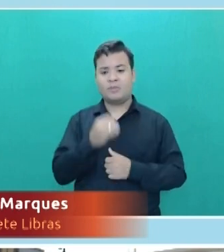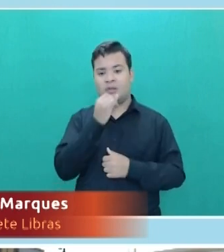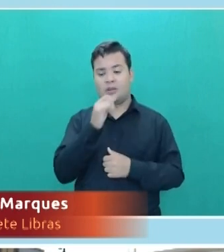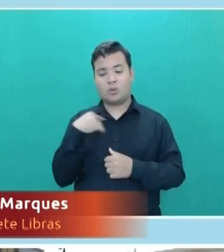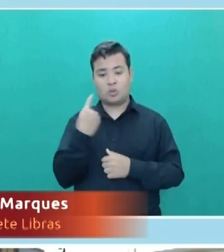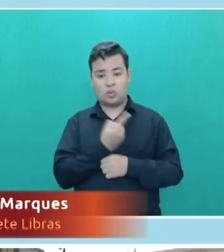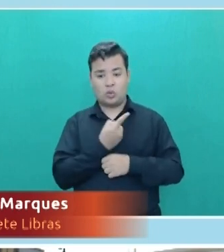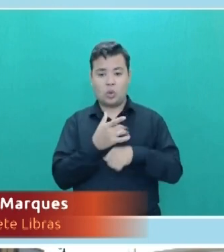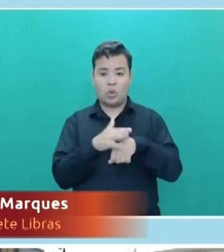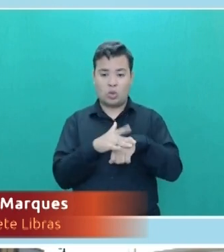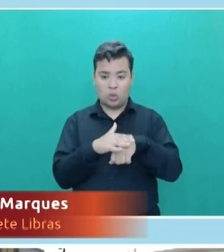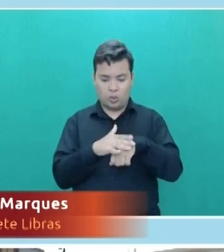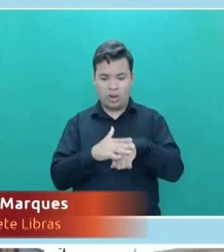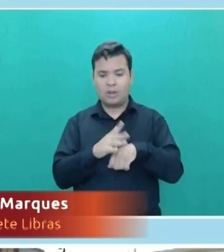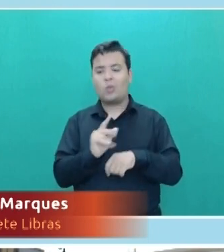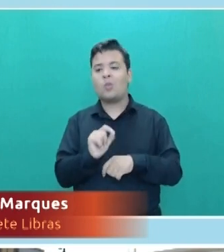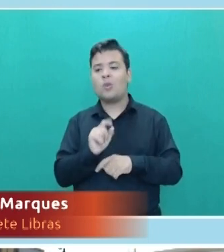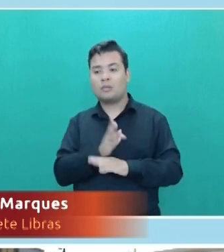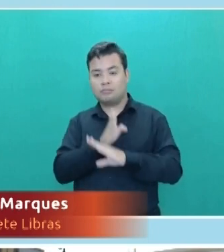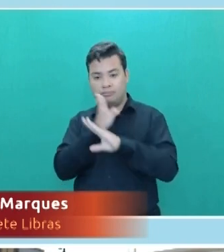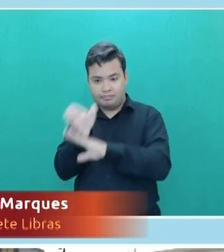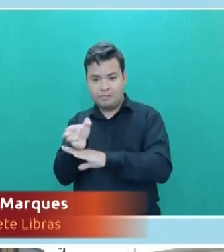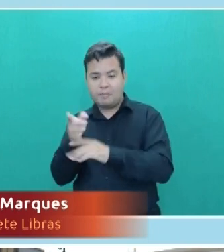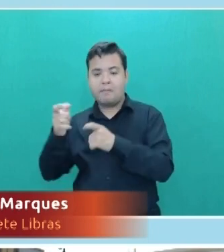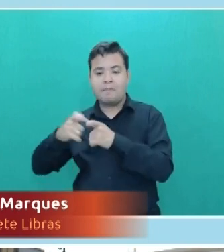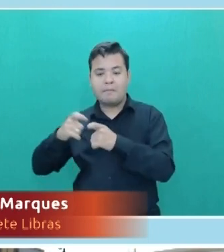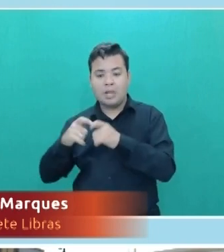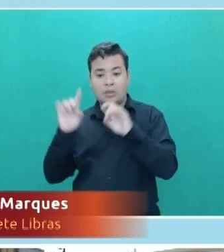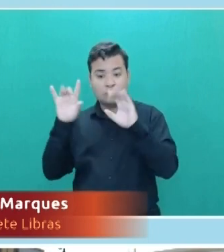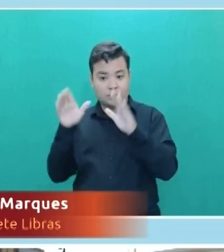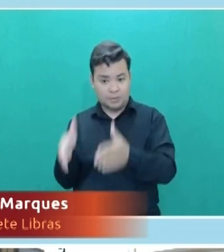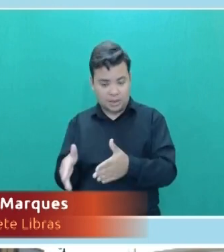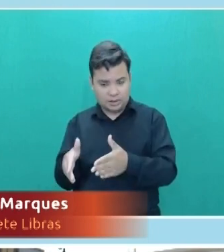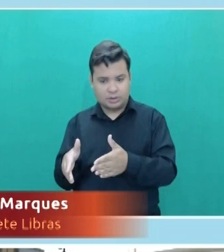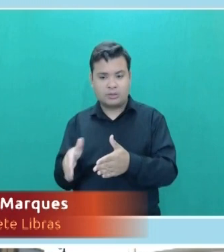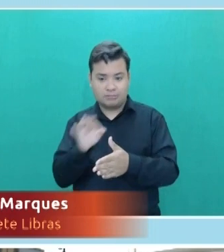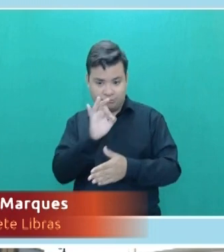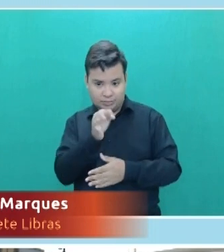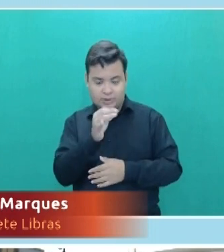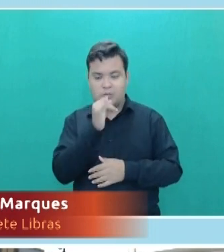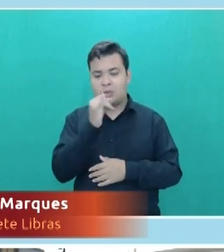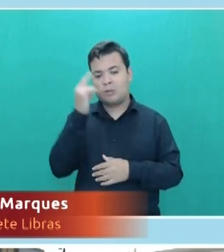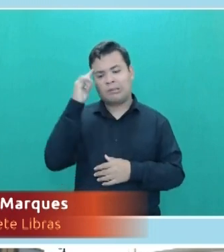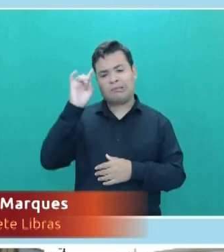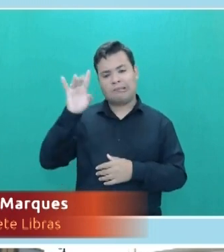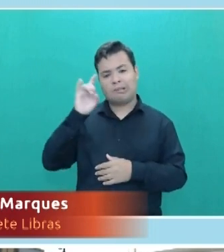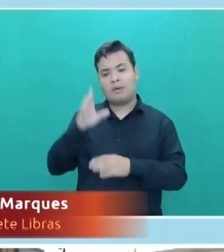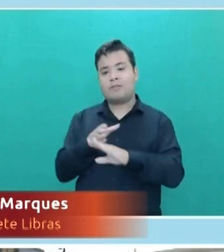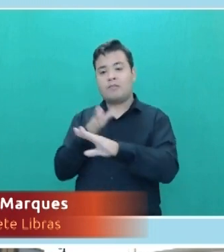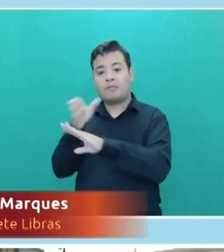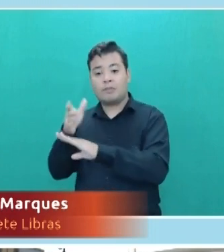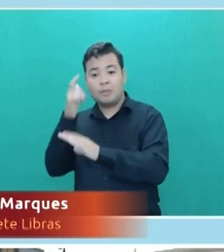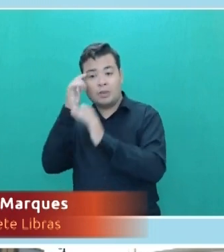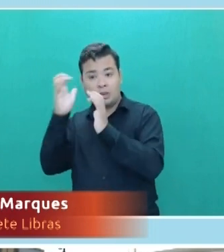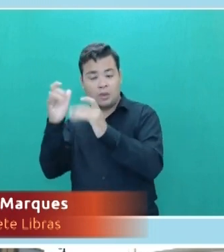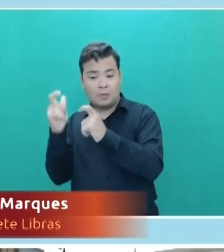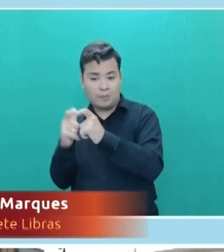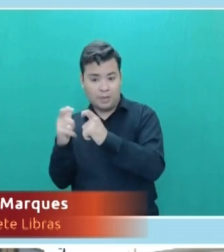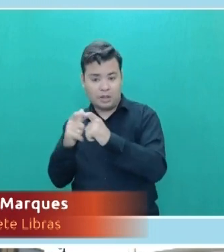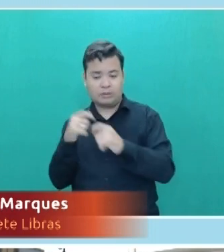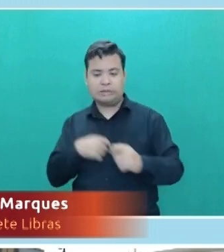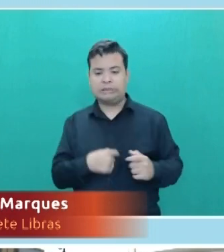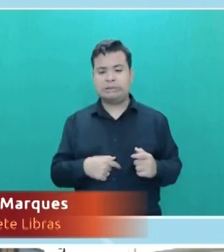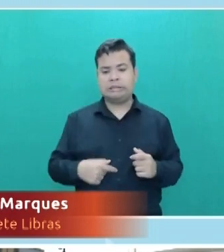médico especialista, não é isso? Então, se eu estou com dor de cabeça, eu vou no médico, eu vou procurar um neuro. Estou com problema no estômago, eu vou procurar